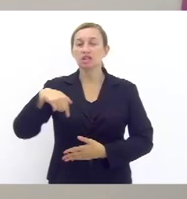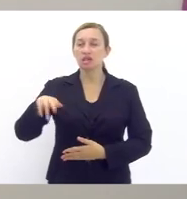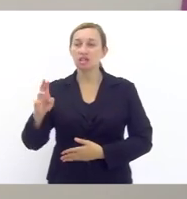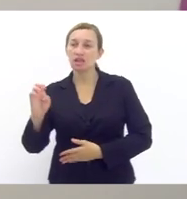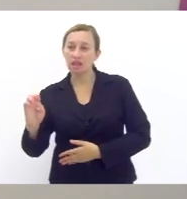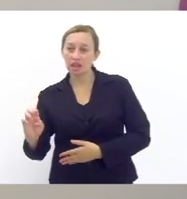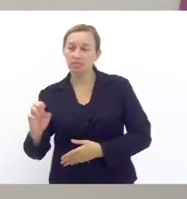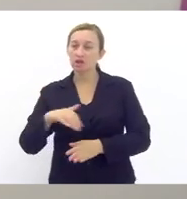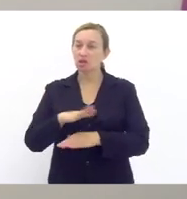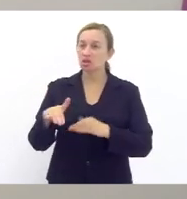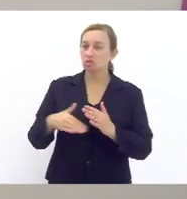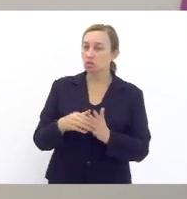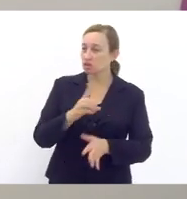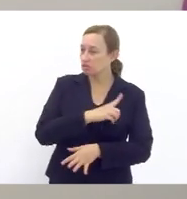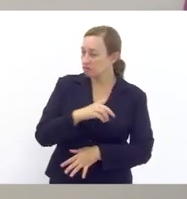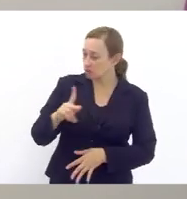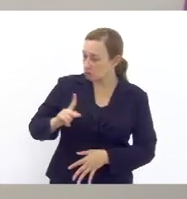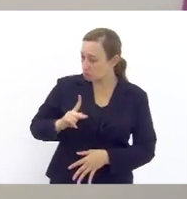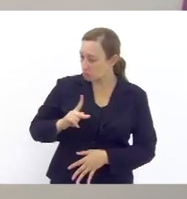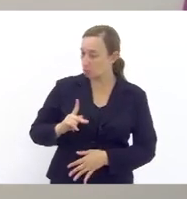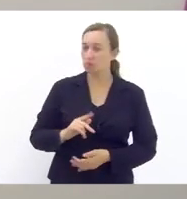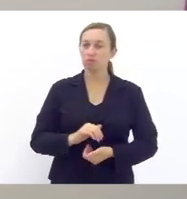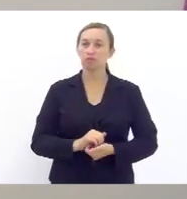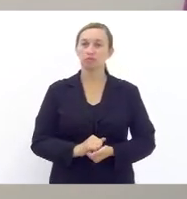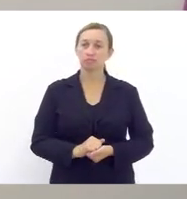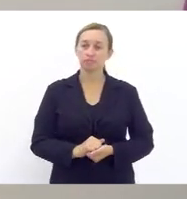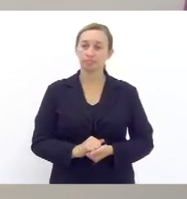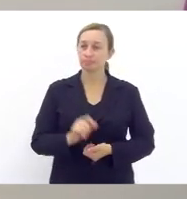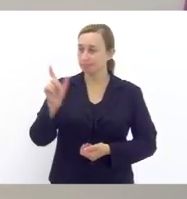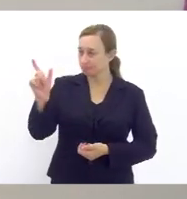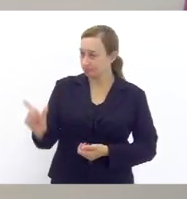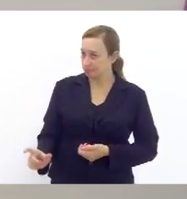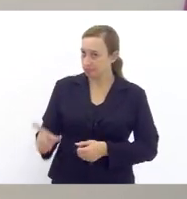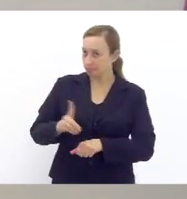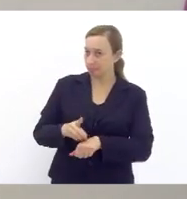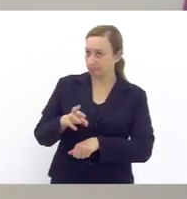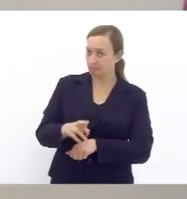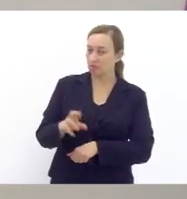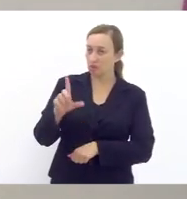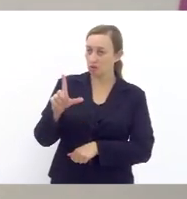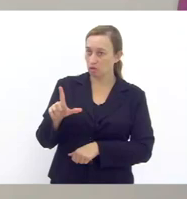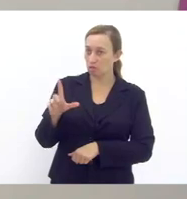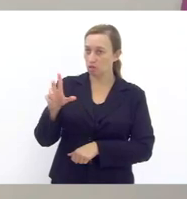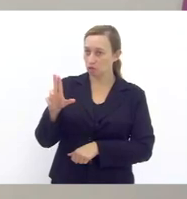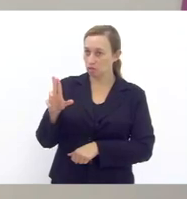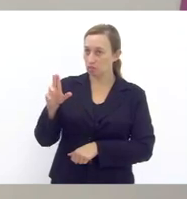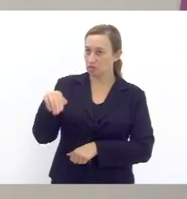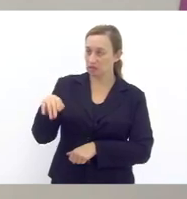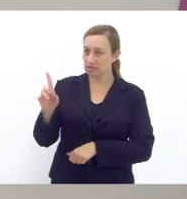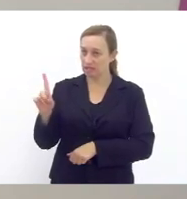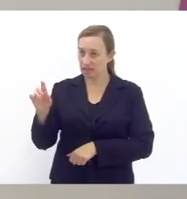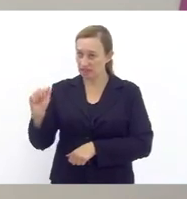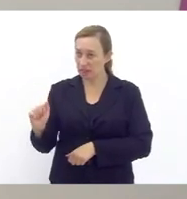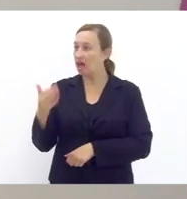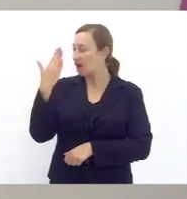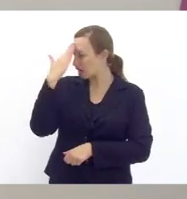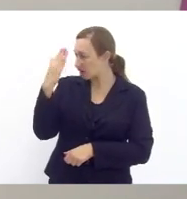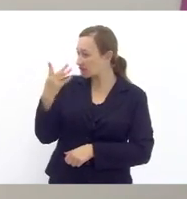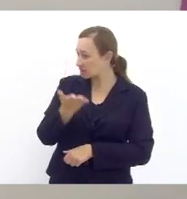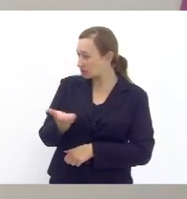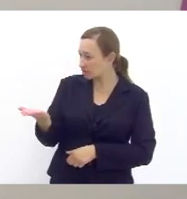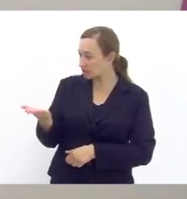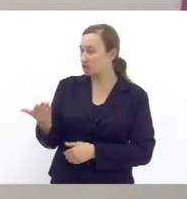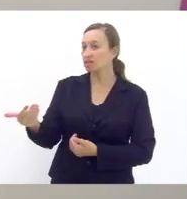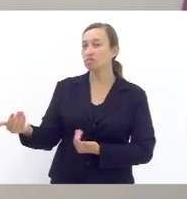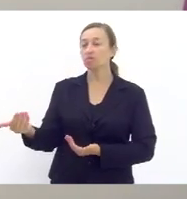e toda a defensoria todos os Defensores na figura aqui da Doutora Luciana eu também agradeço a vocês por todas as